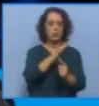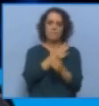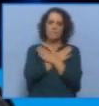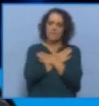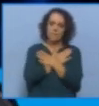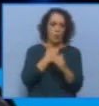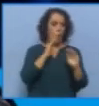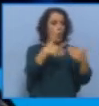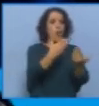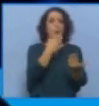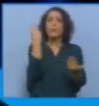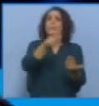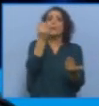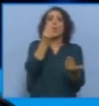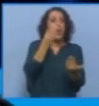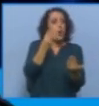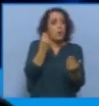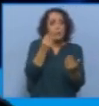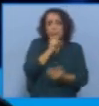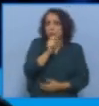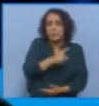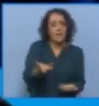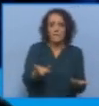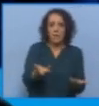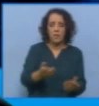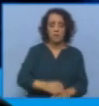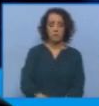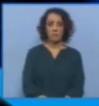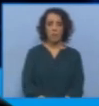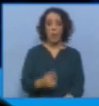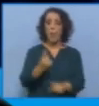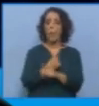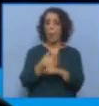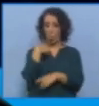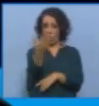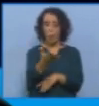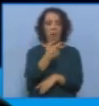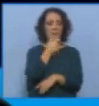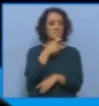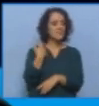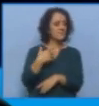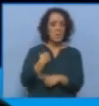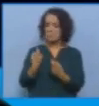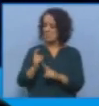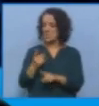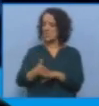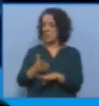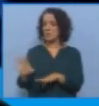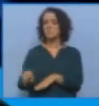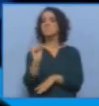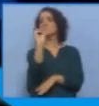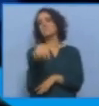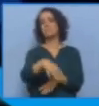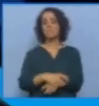damos o melhor possível. Dar as sobras a Deus é pô-lo à margem das nossas